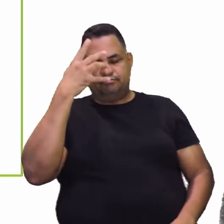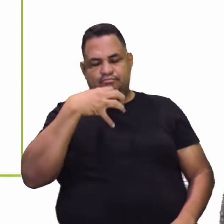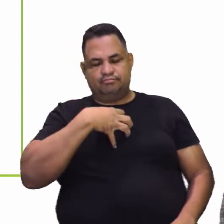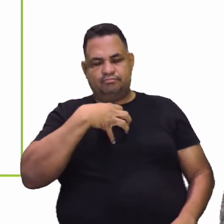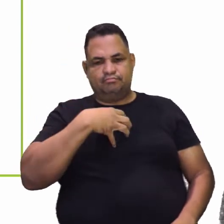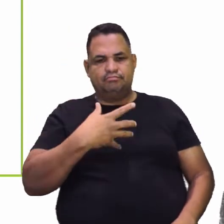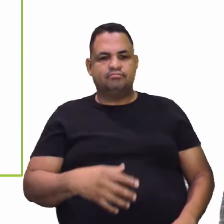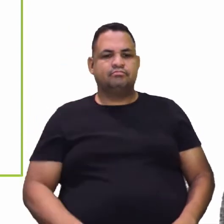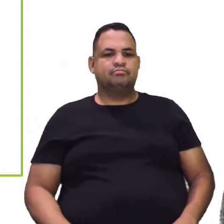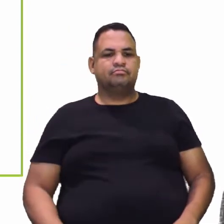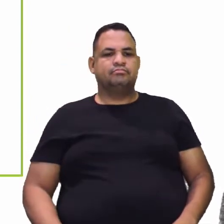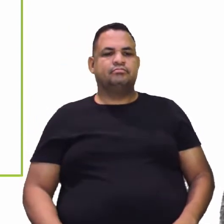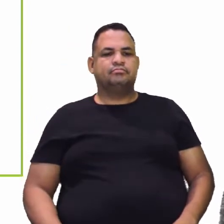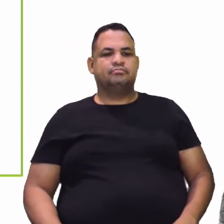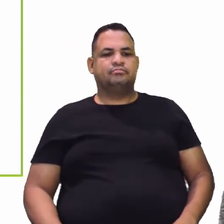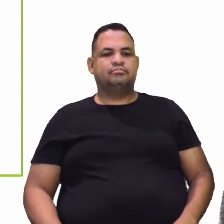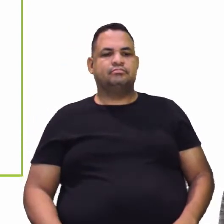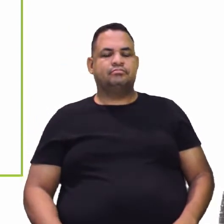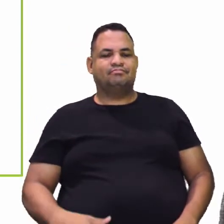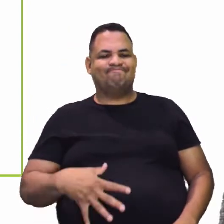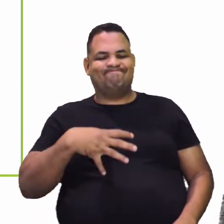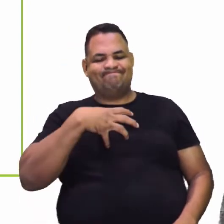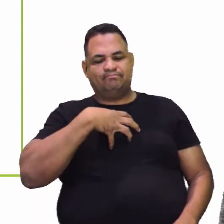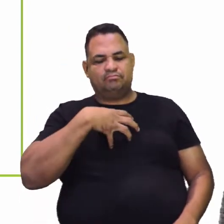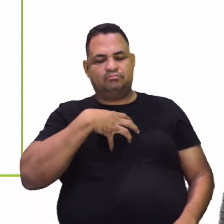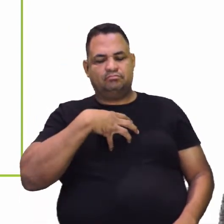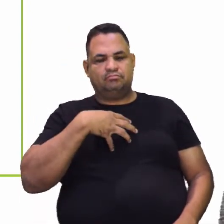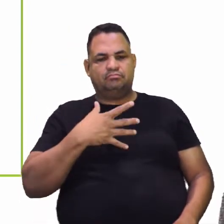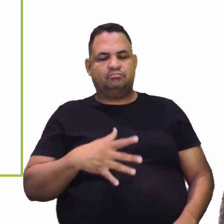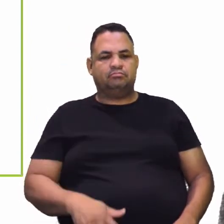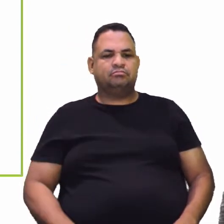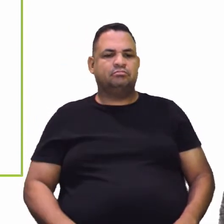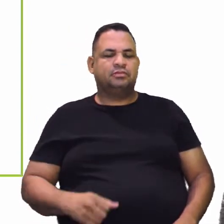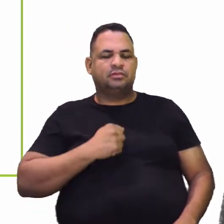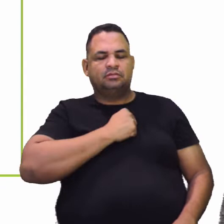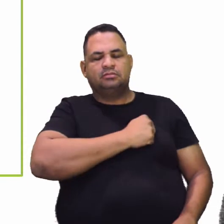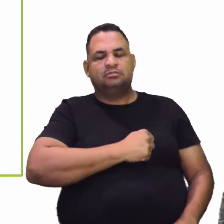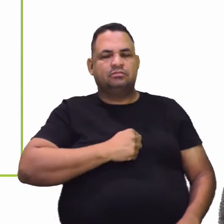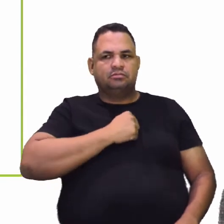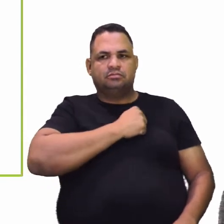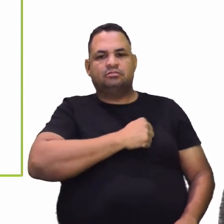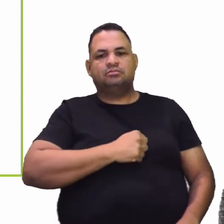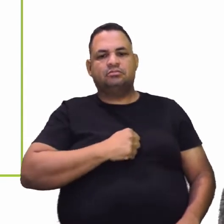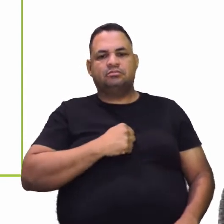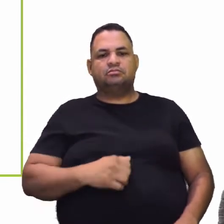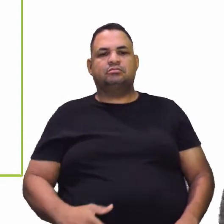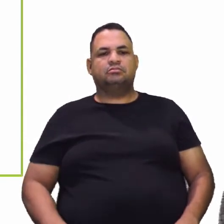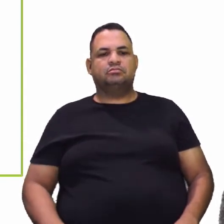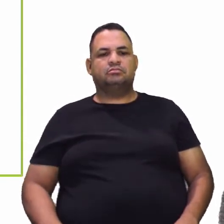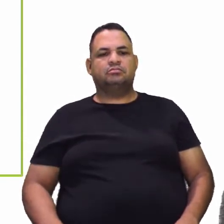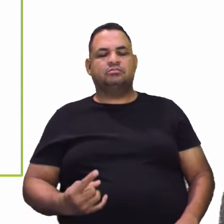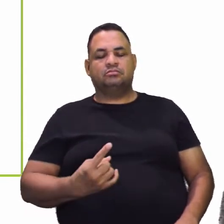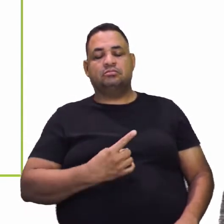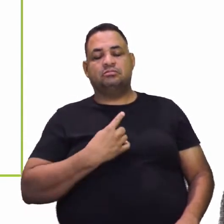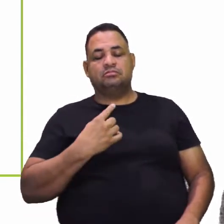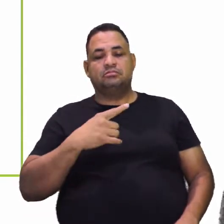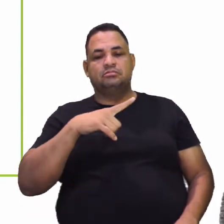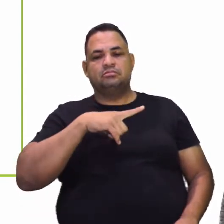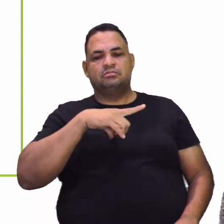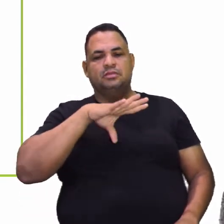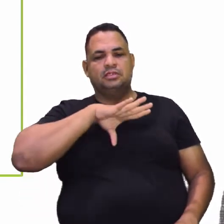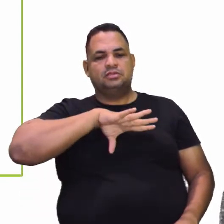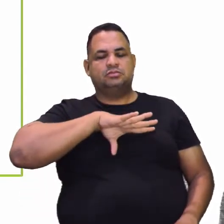né? Então, I miss you, eu sinto sua falta. Aí a gente coloca saudade, enfim, mas a palavra saudade é algo assim que só no